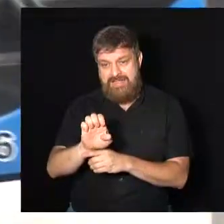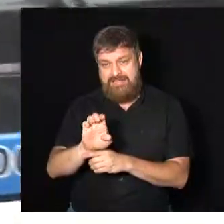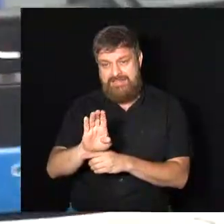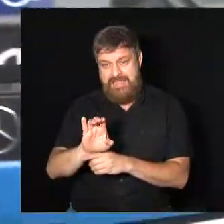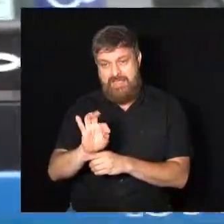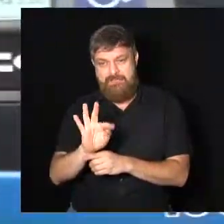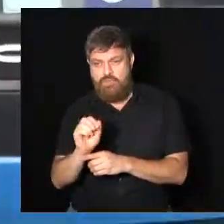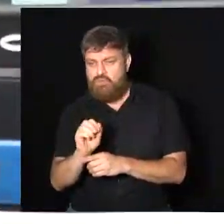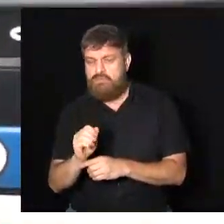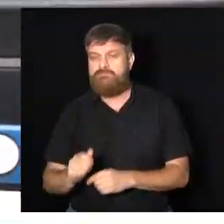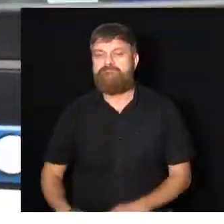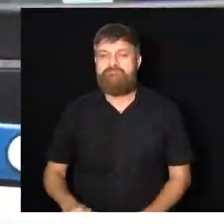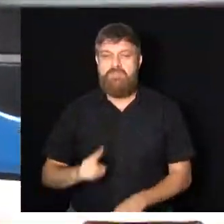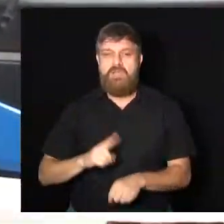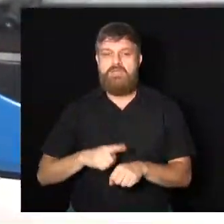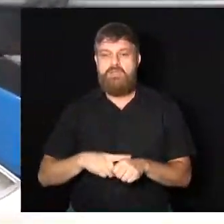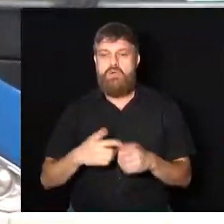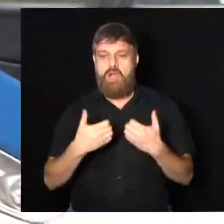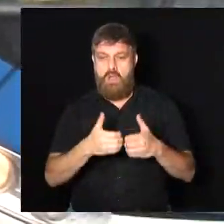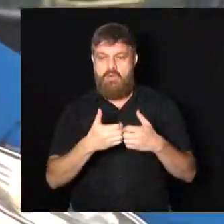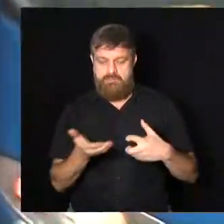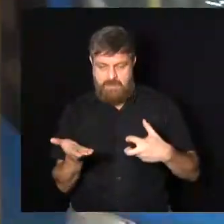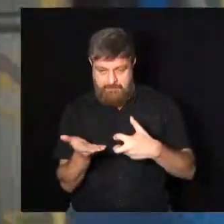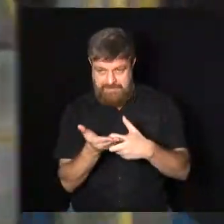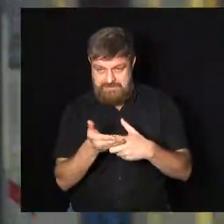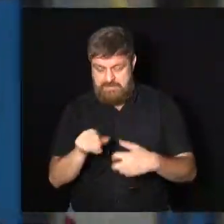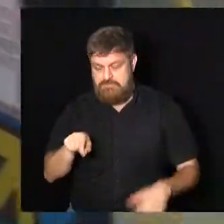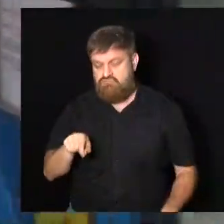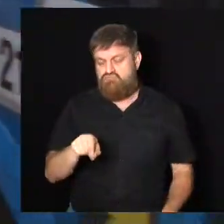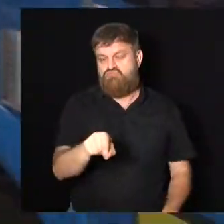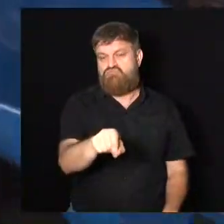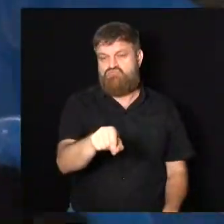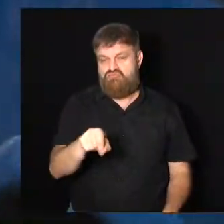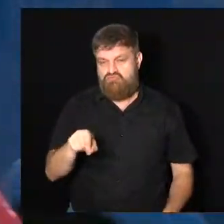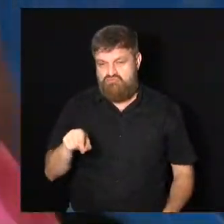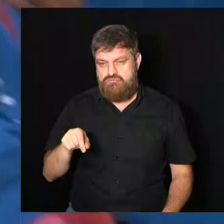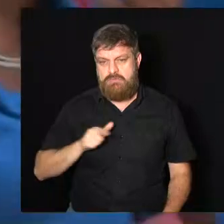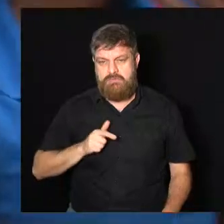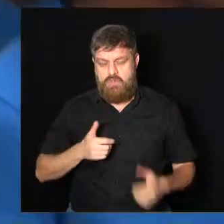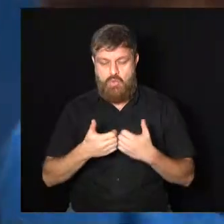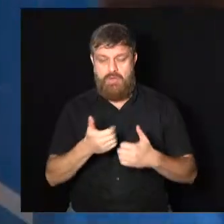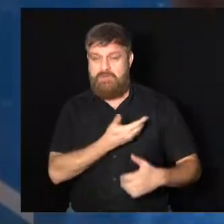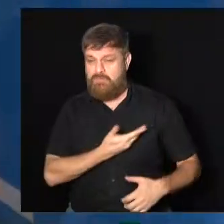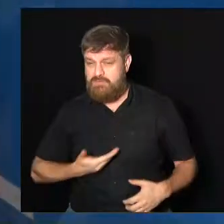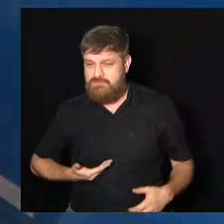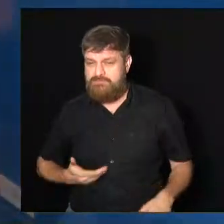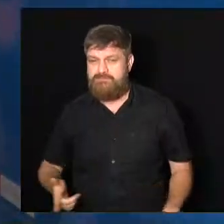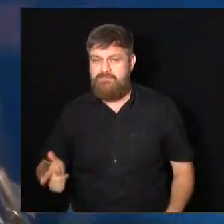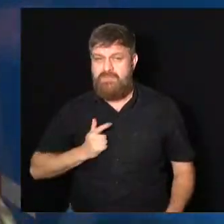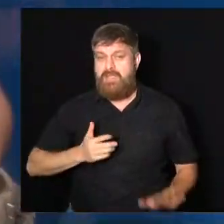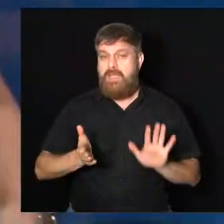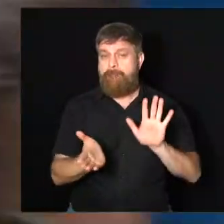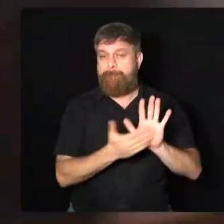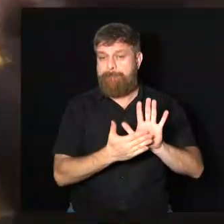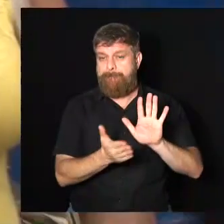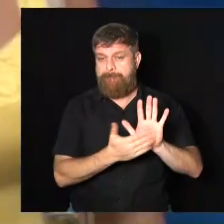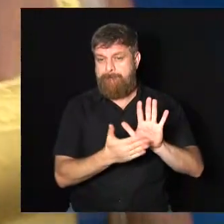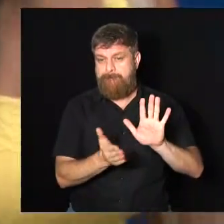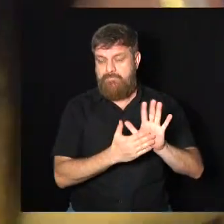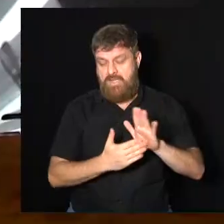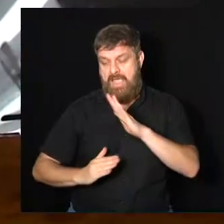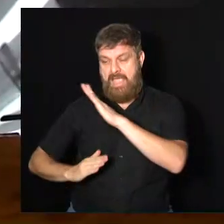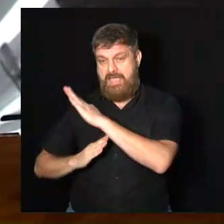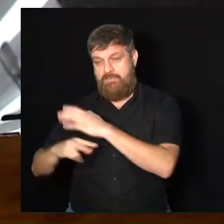Realizar o pagamento das passagens de ônibus com cartão de crédito e de débito no transporte coletivo em Campinas é a proposta que irá tramitar